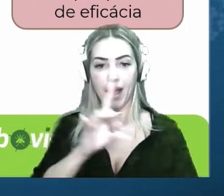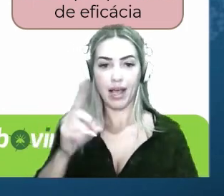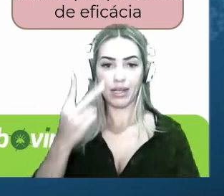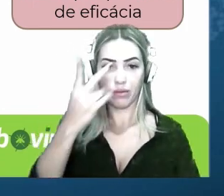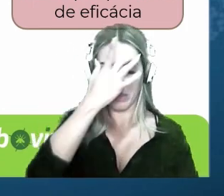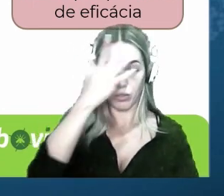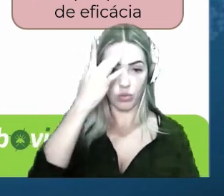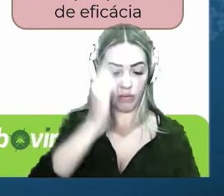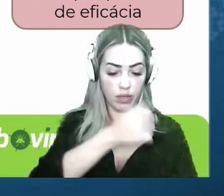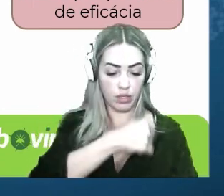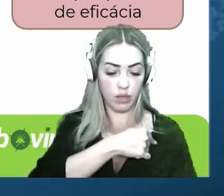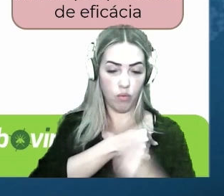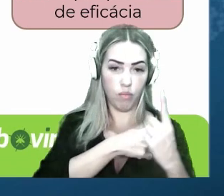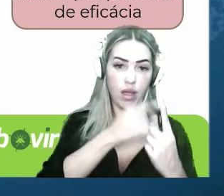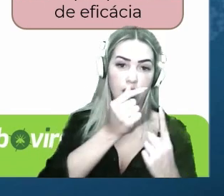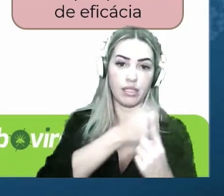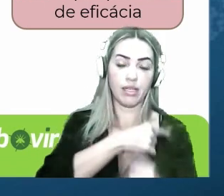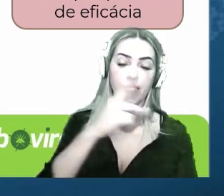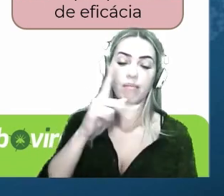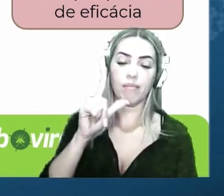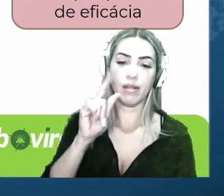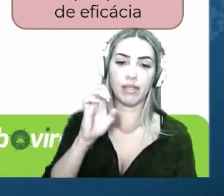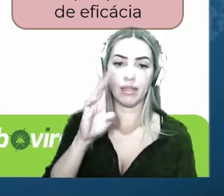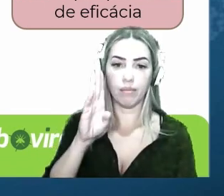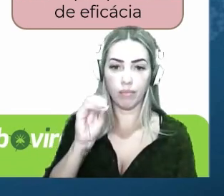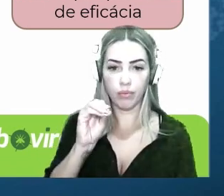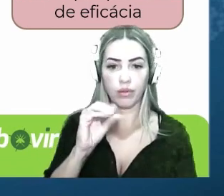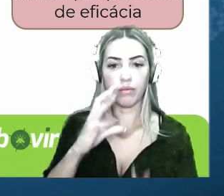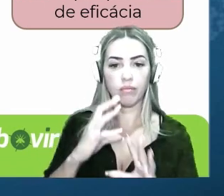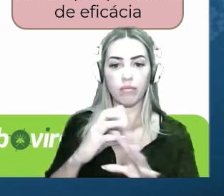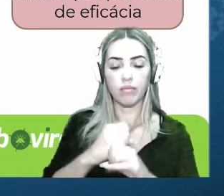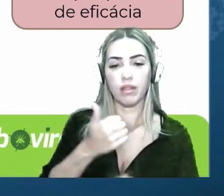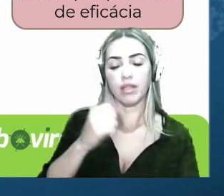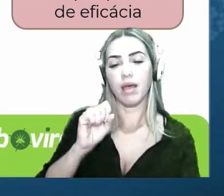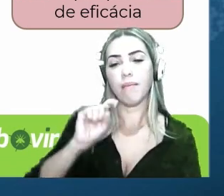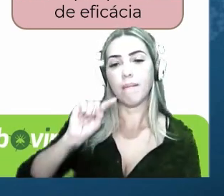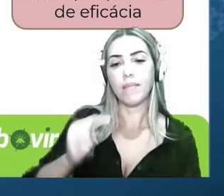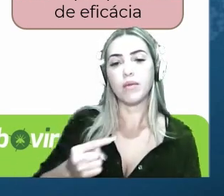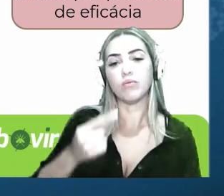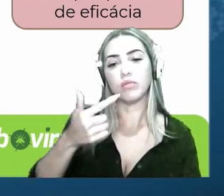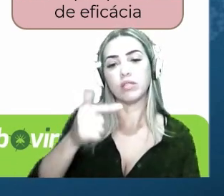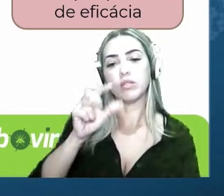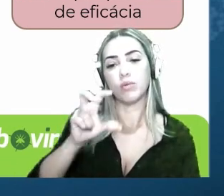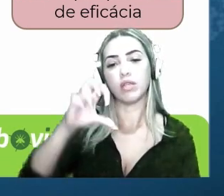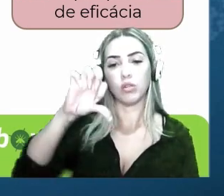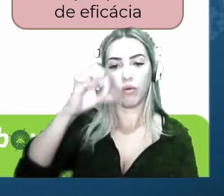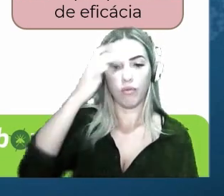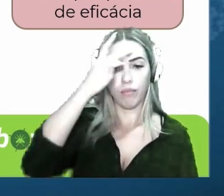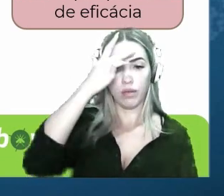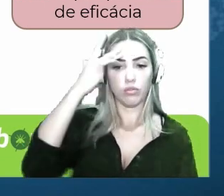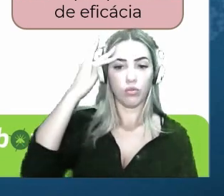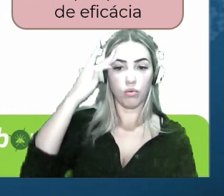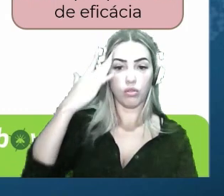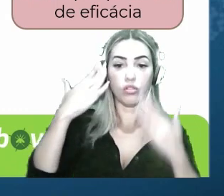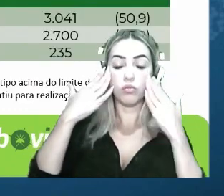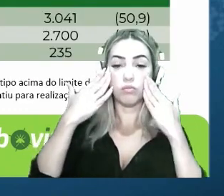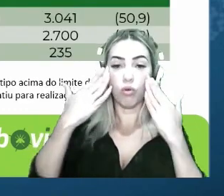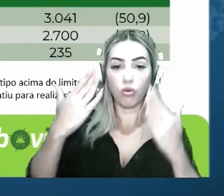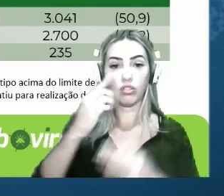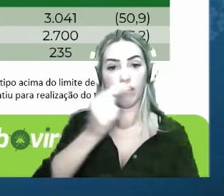recebe placebo, o que nos dá um total de 10.259 pessoas expostas à vacina